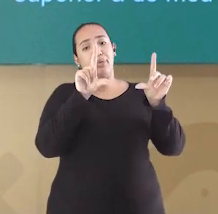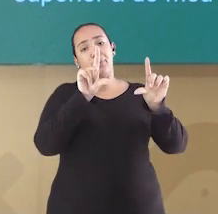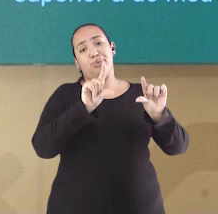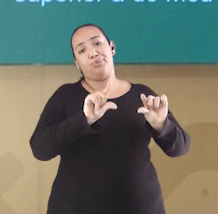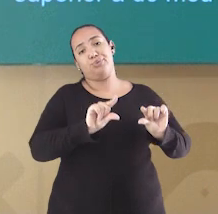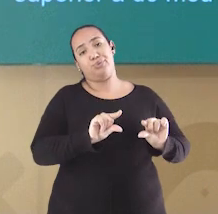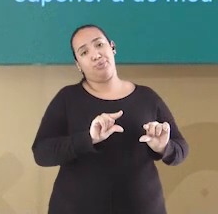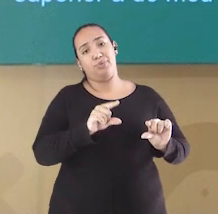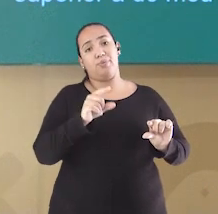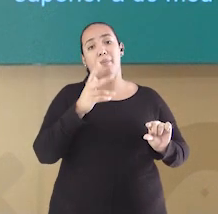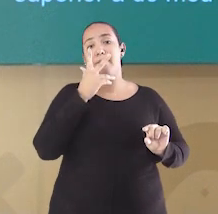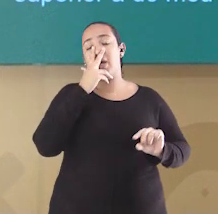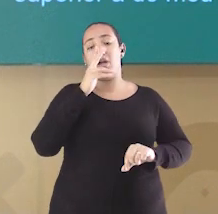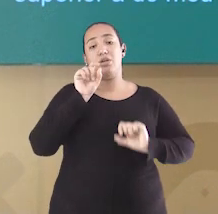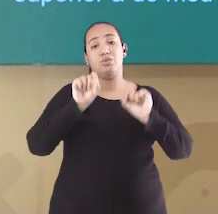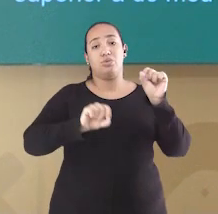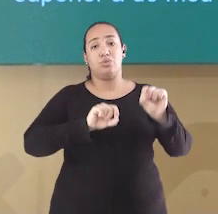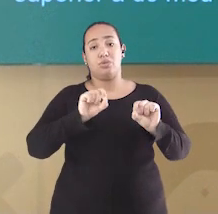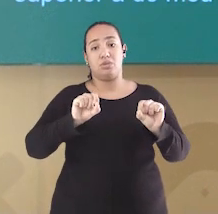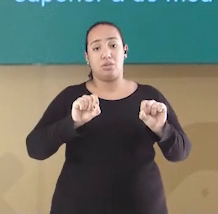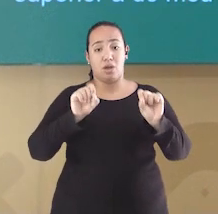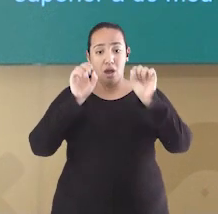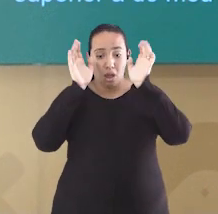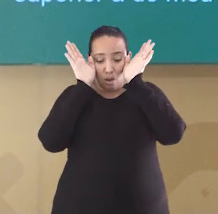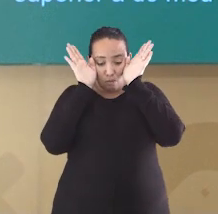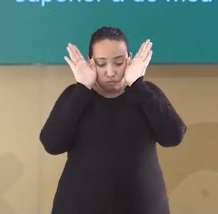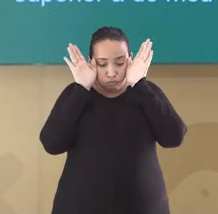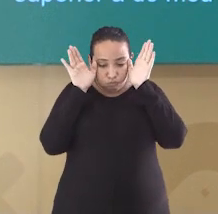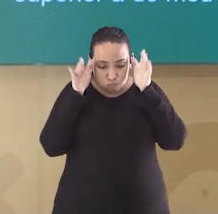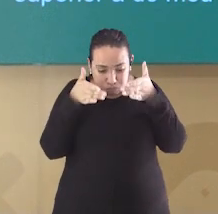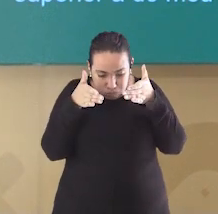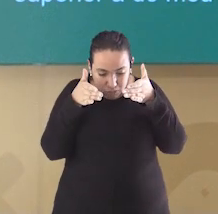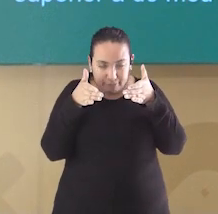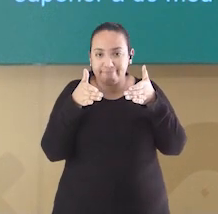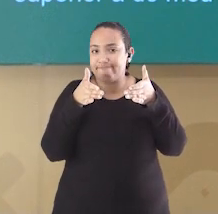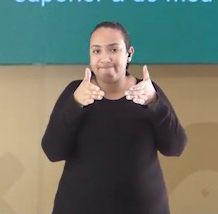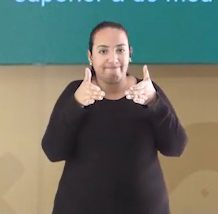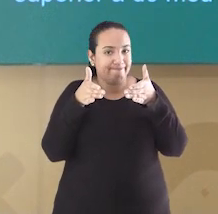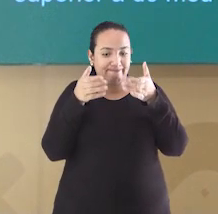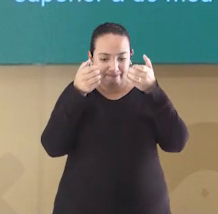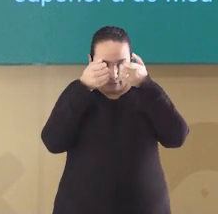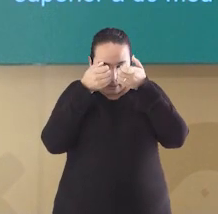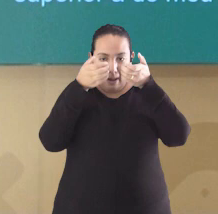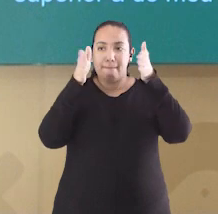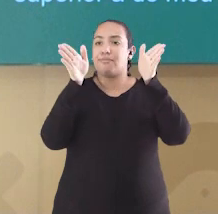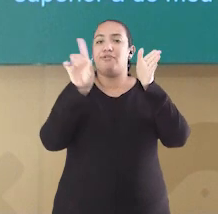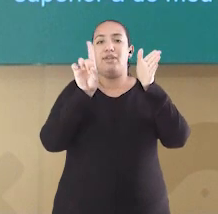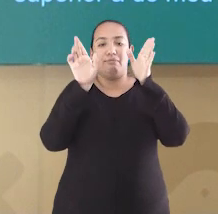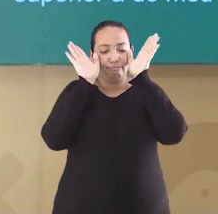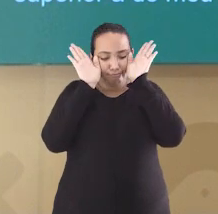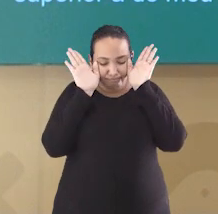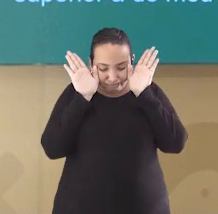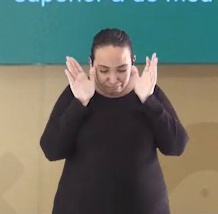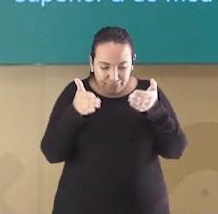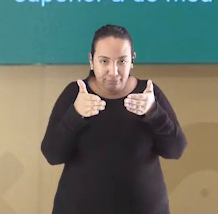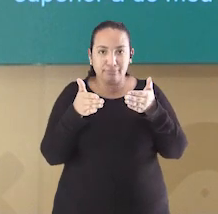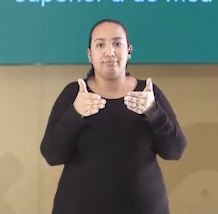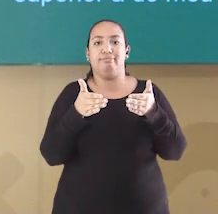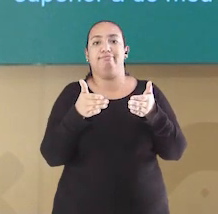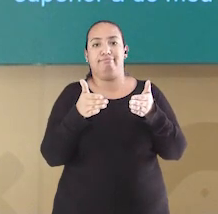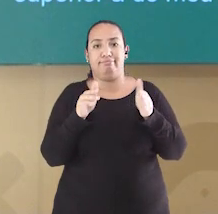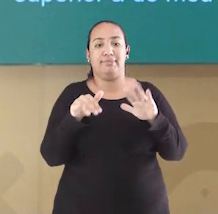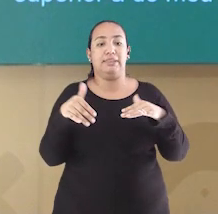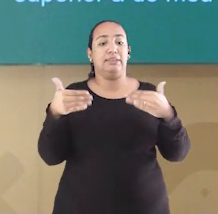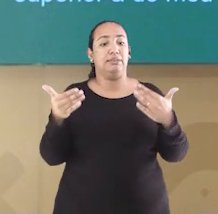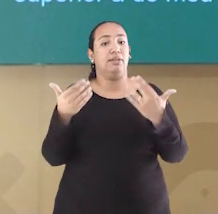que olhemos o mundo apenas pela greta da nossa porta, ou pela greta da fechadura da nossa porta. É